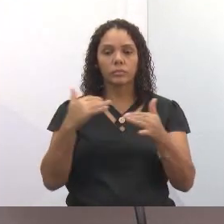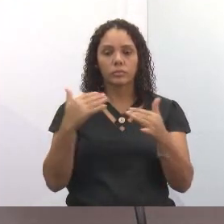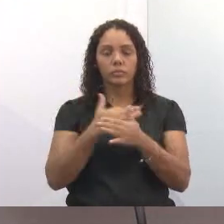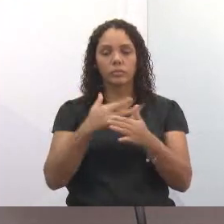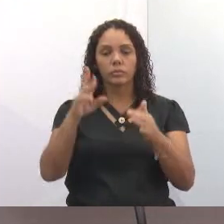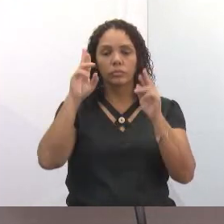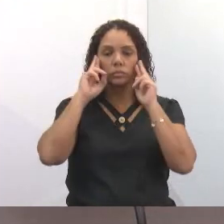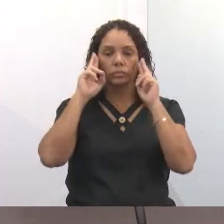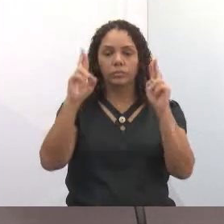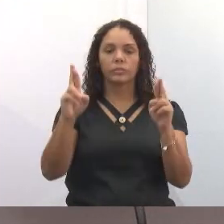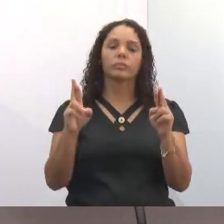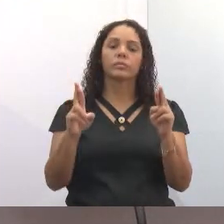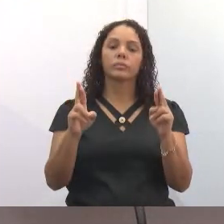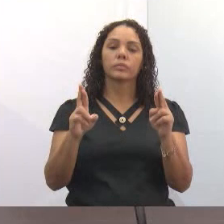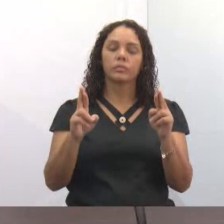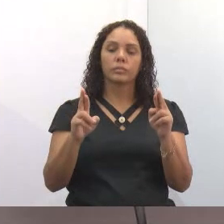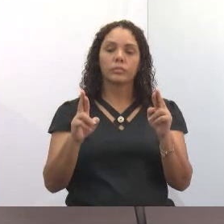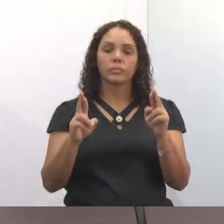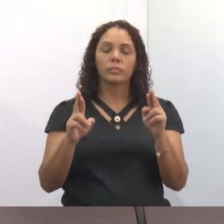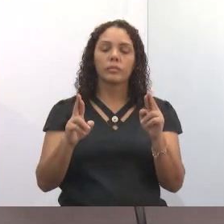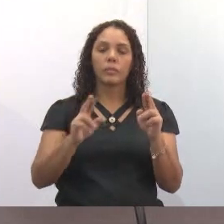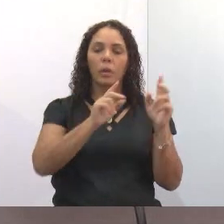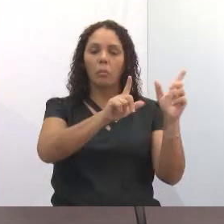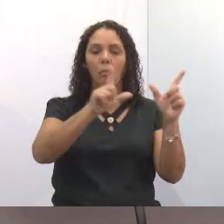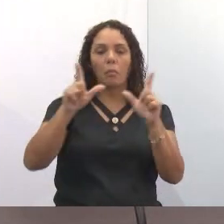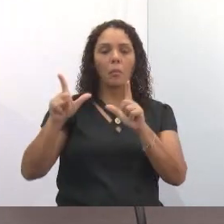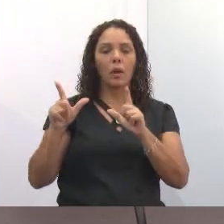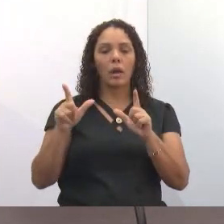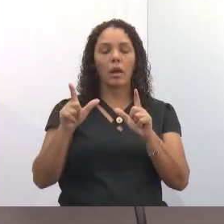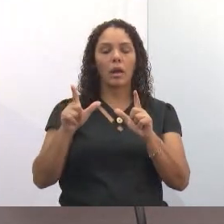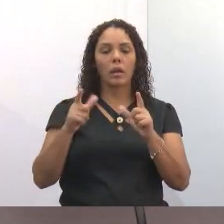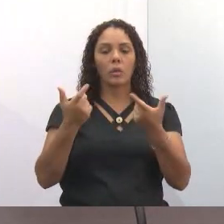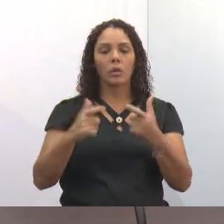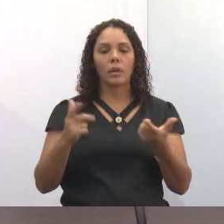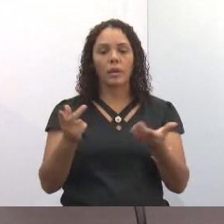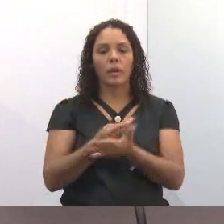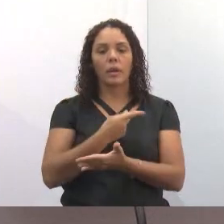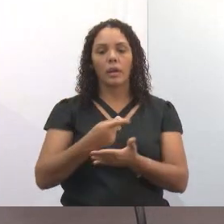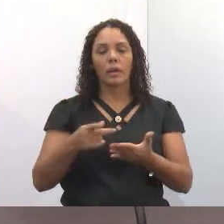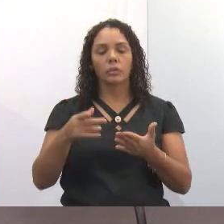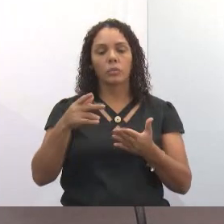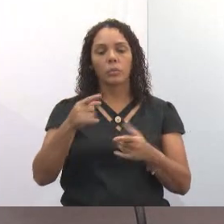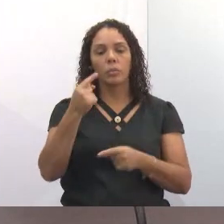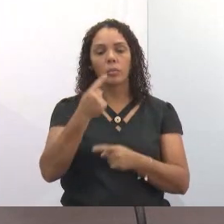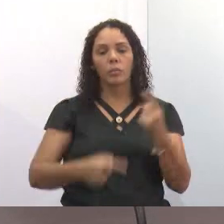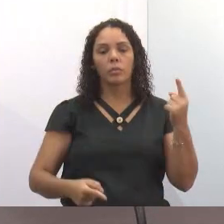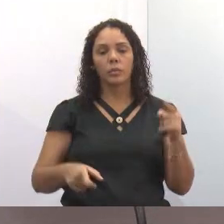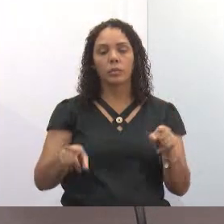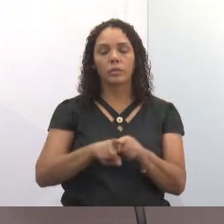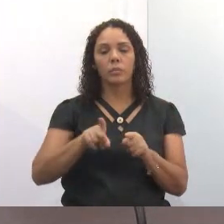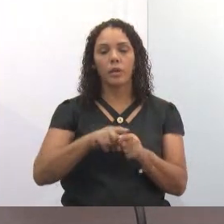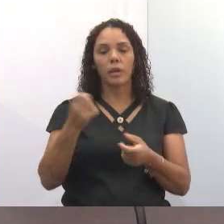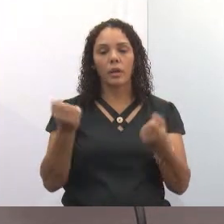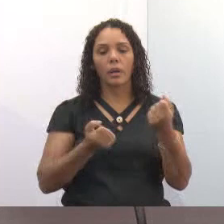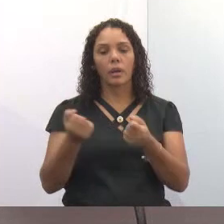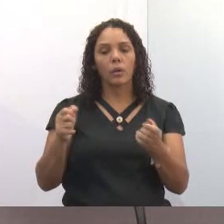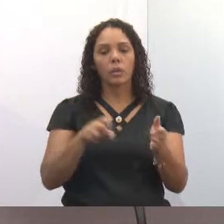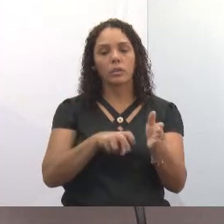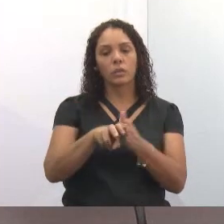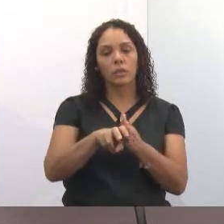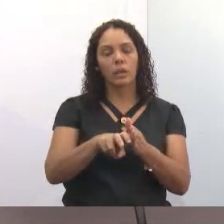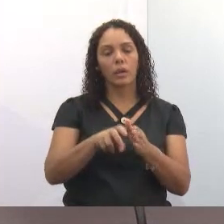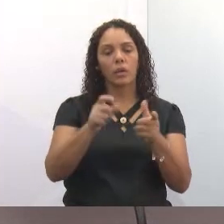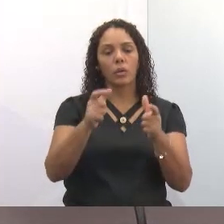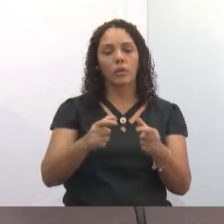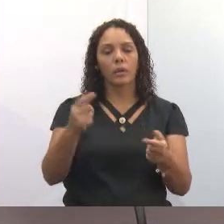livre acesso de pedestres, não fixar placas em locais inadequados e estacionar veículos em locais não permitidos.